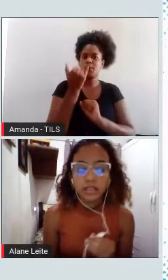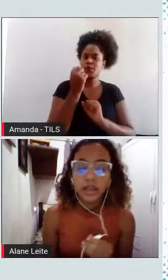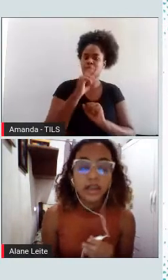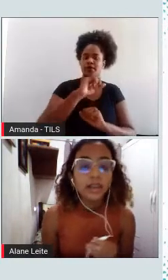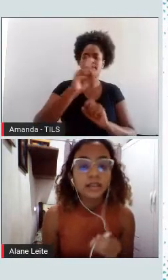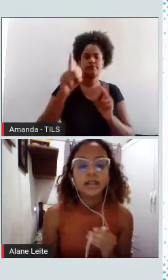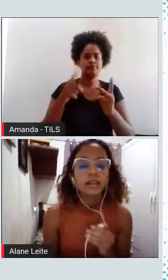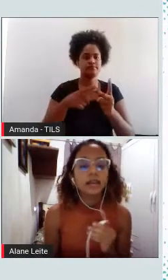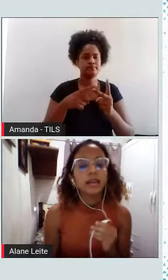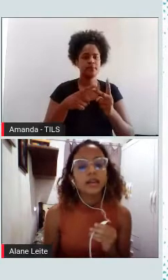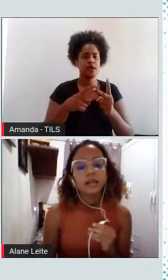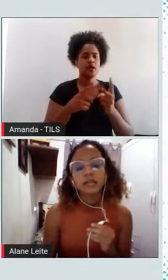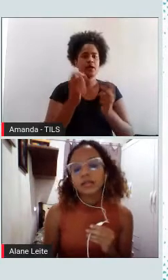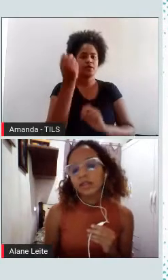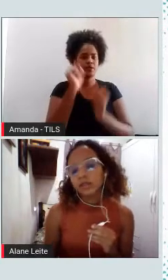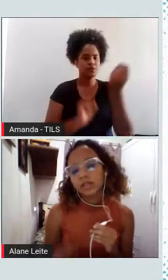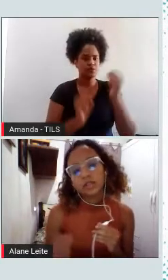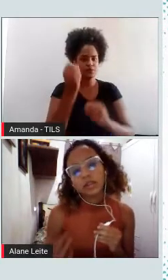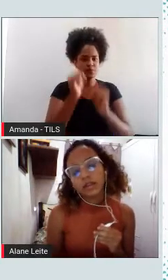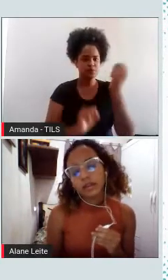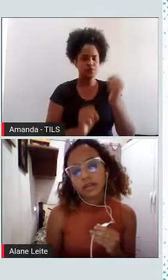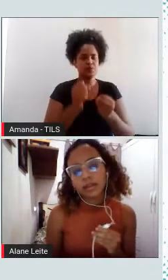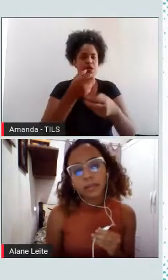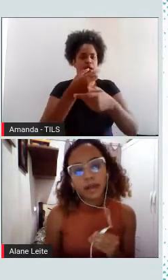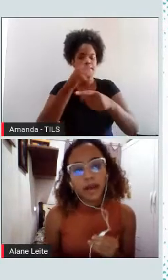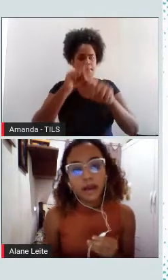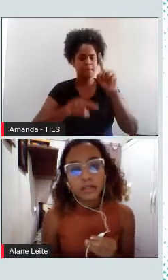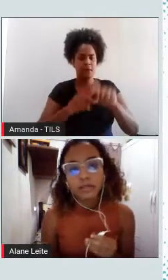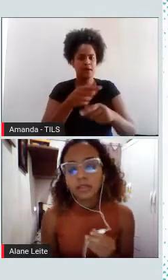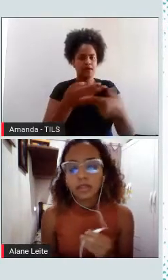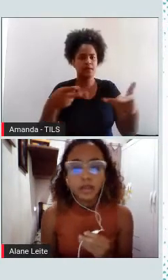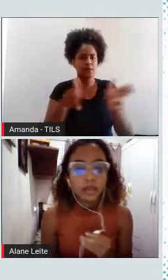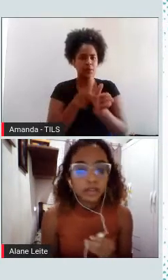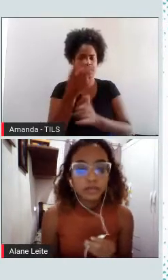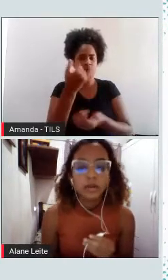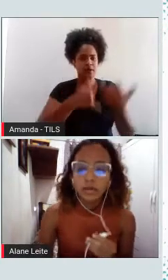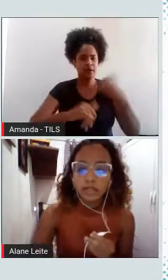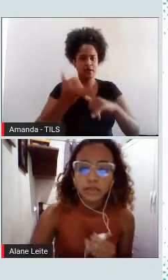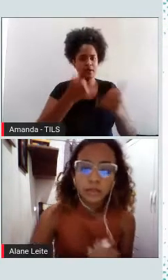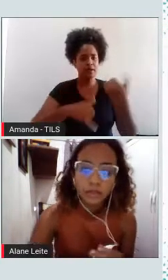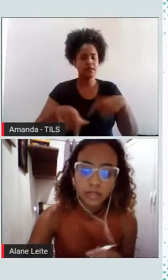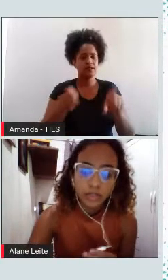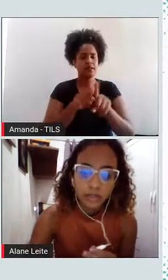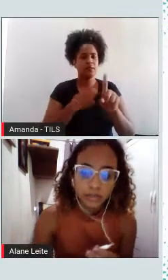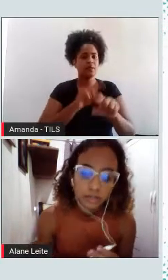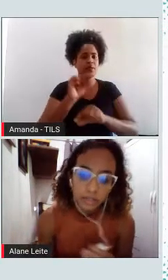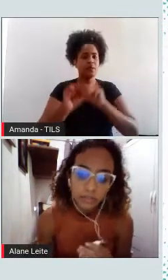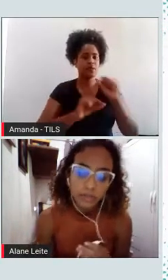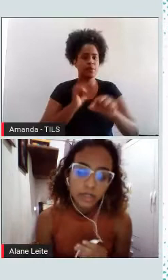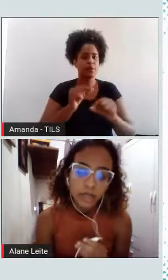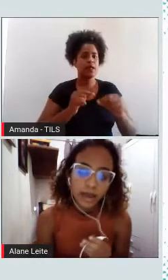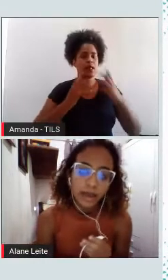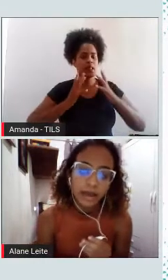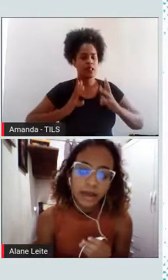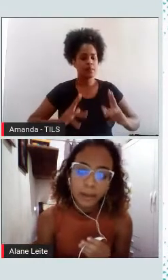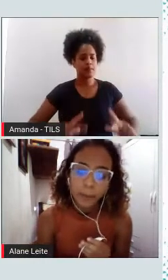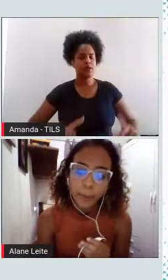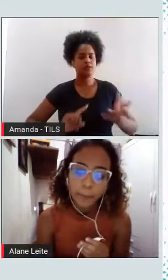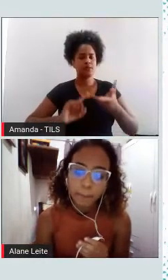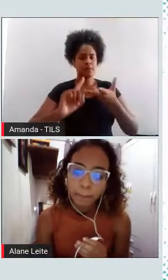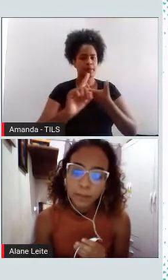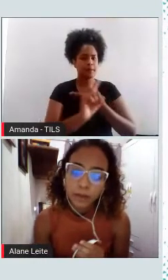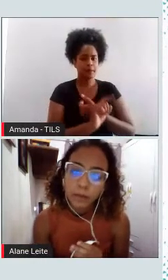de higiene, de indústria de plástico, de têxtil. Um exemplo que eu trouxe aqui para vocês foi